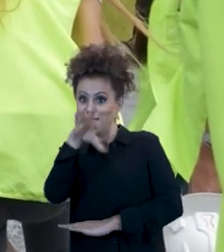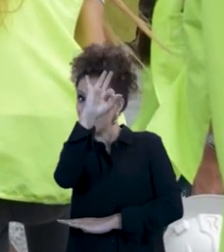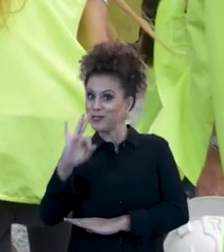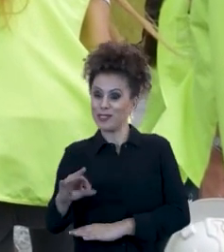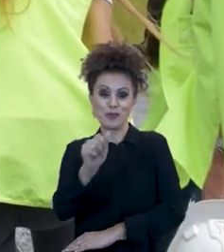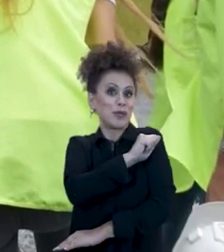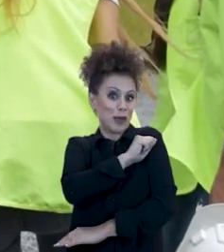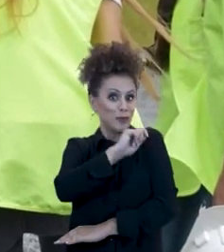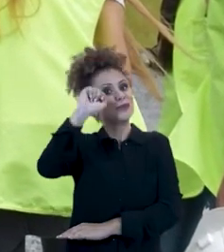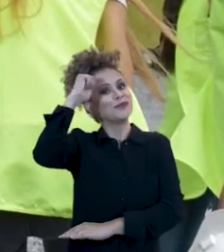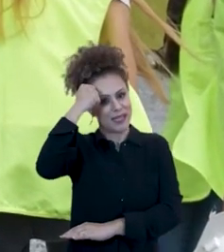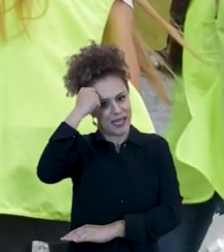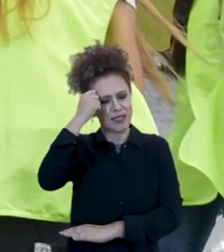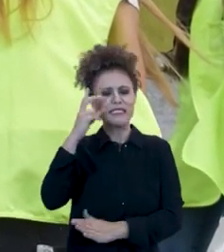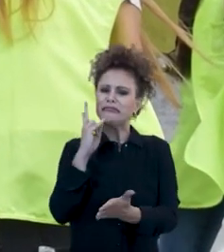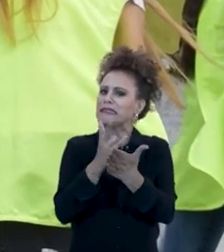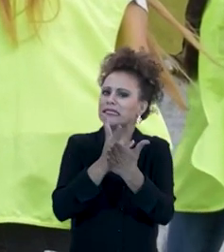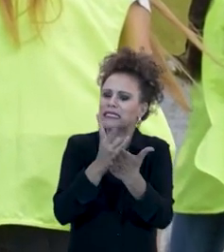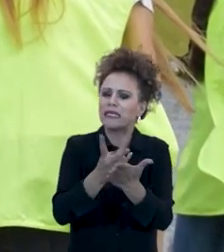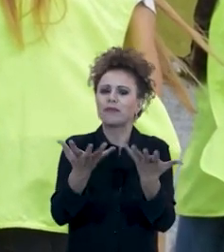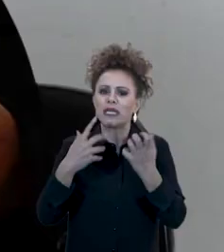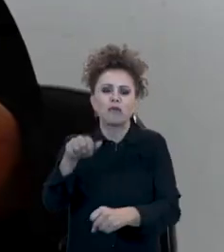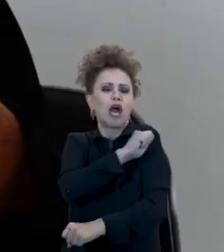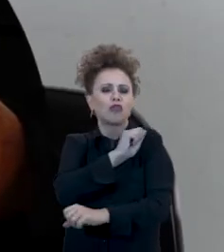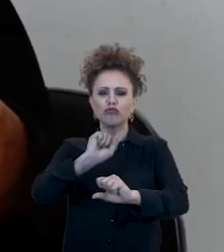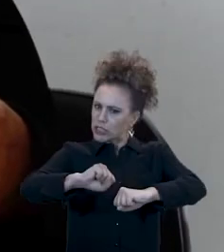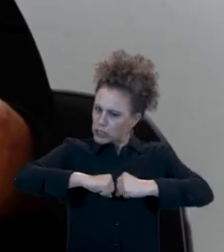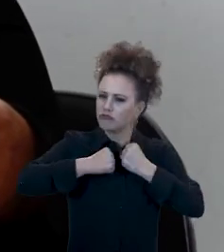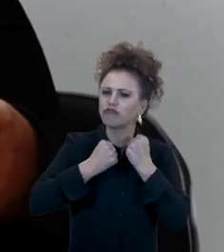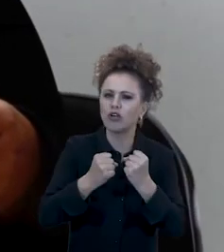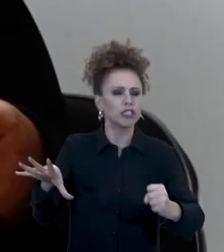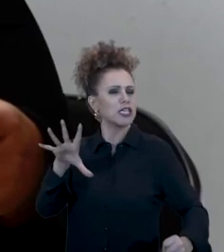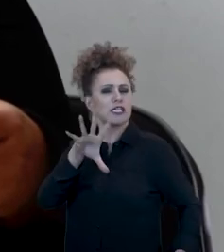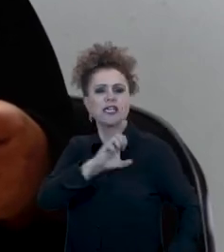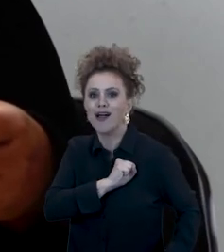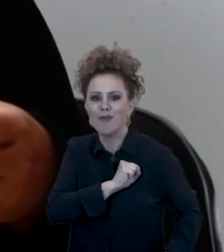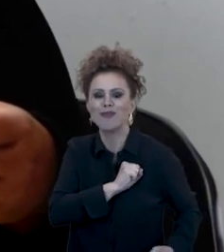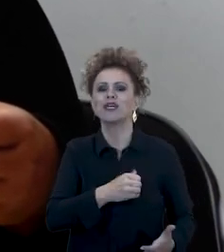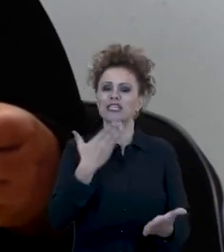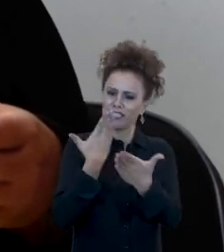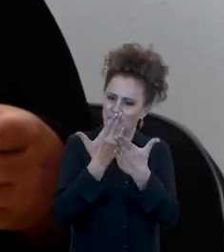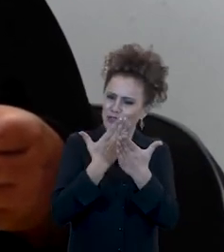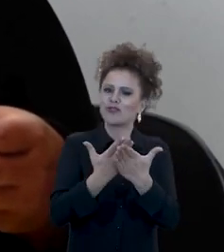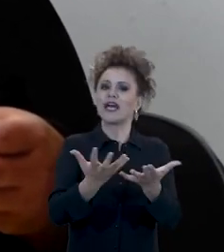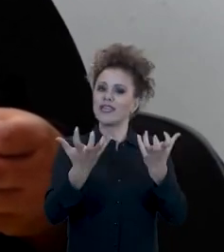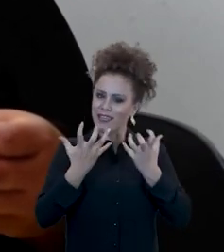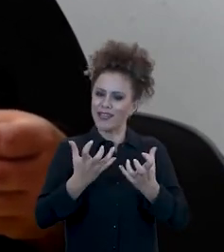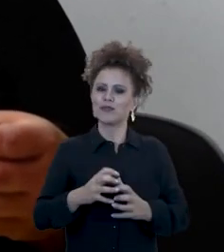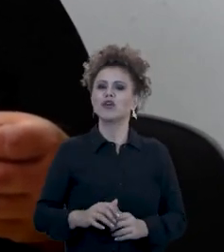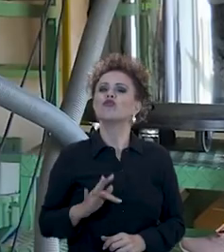por esse investimento feito pelo Estado de Santa Catarina, né, e essa aposta do Estado